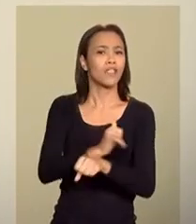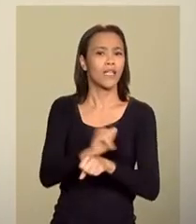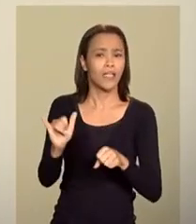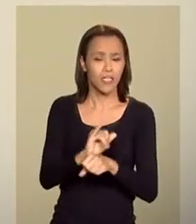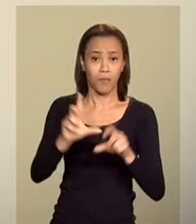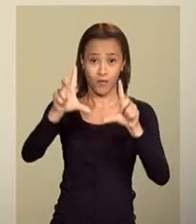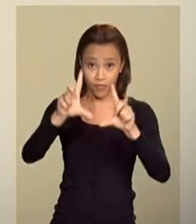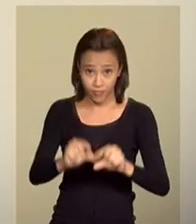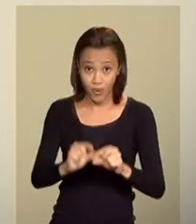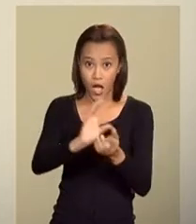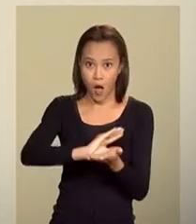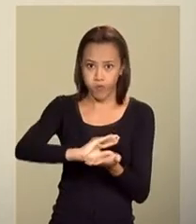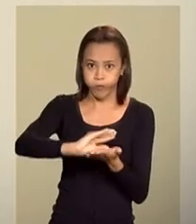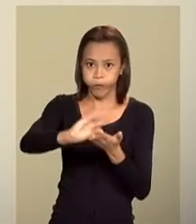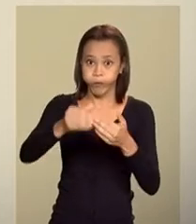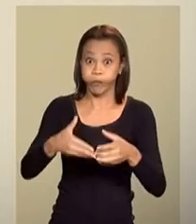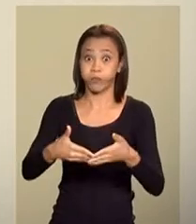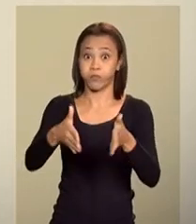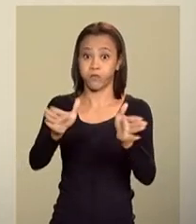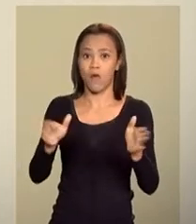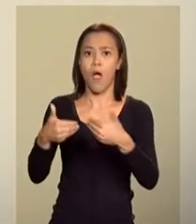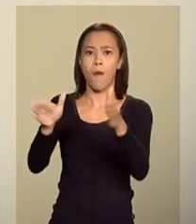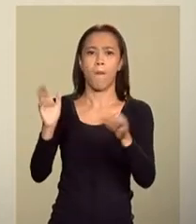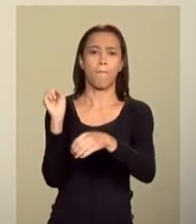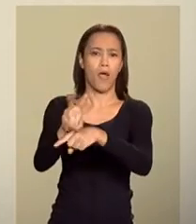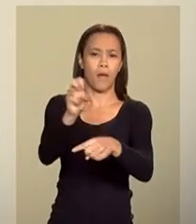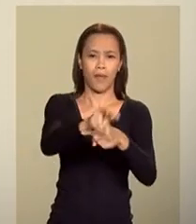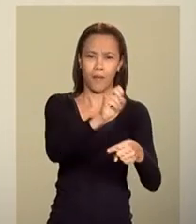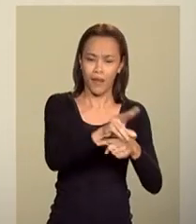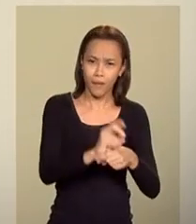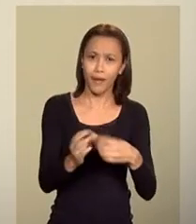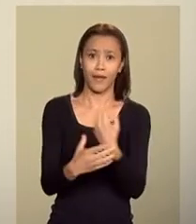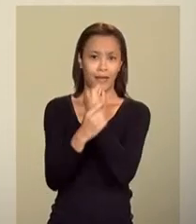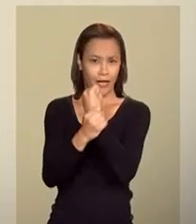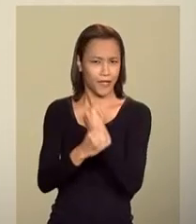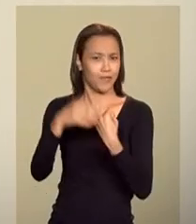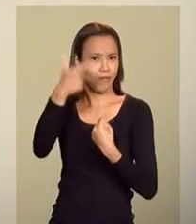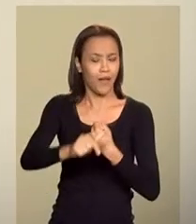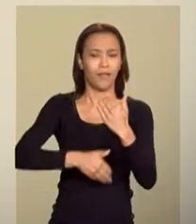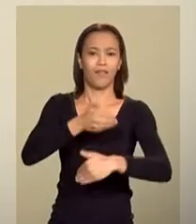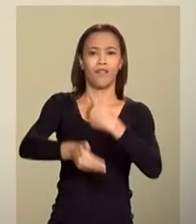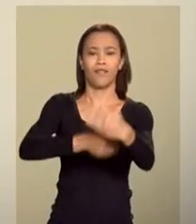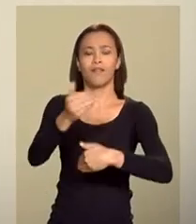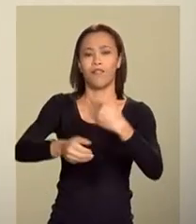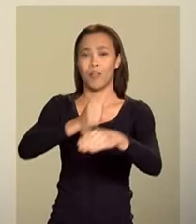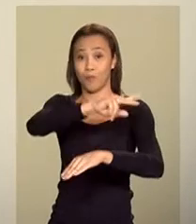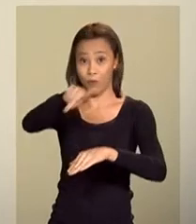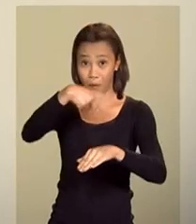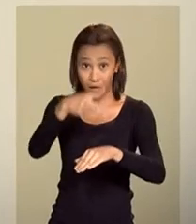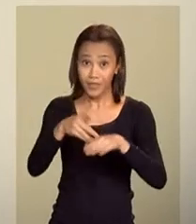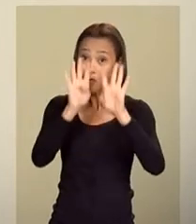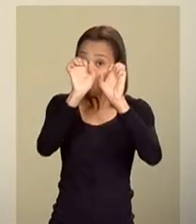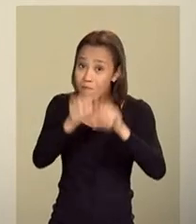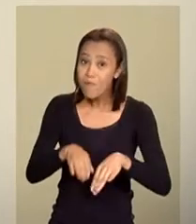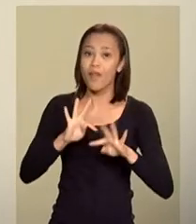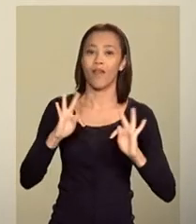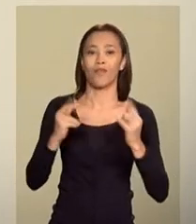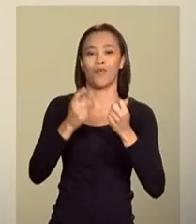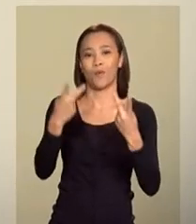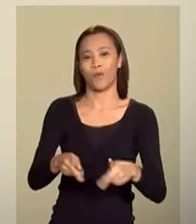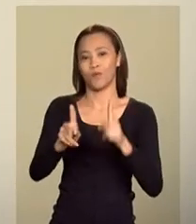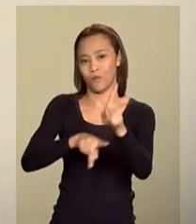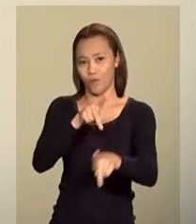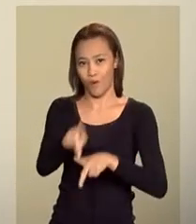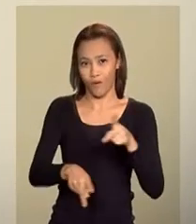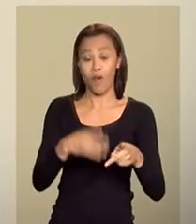ampliar o investimento aumentar um emprego e garantir mais crescimento para o país e bem-estar para os nós